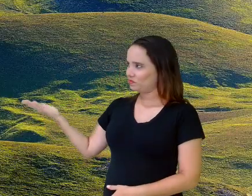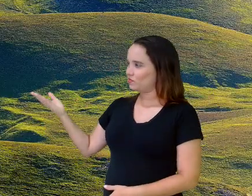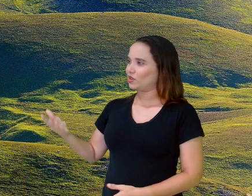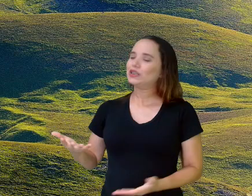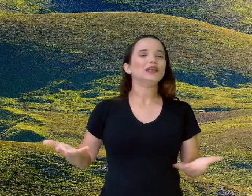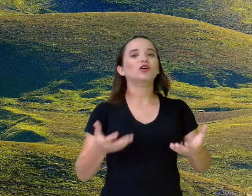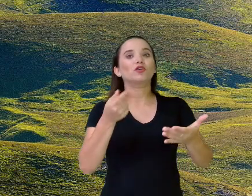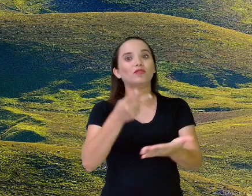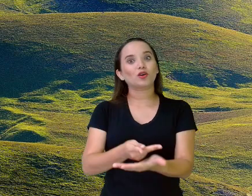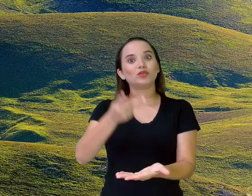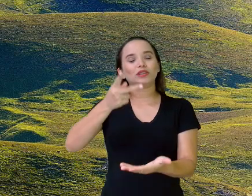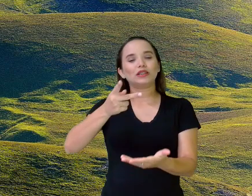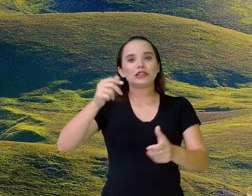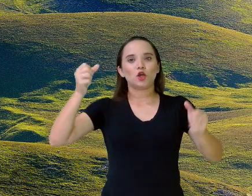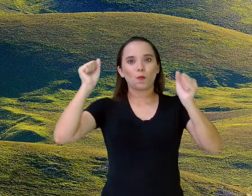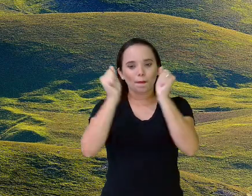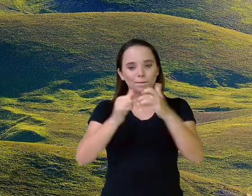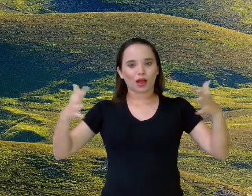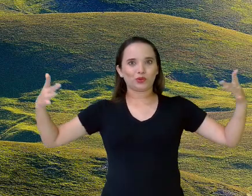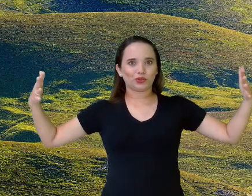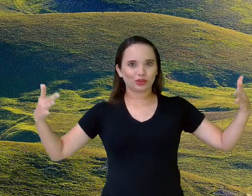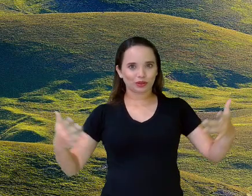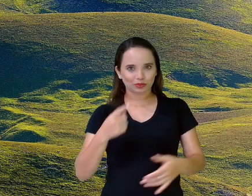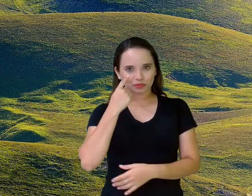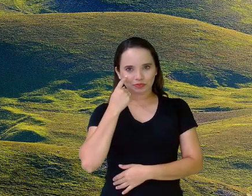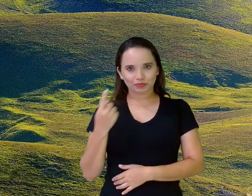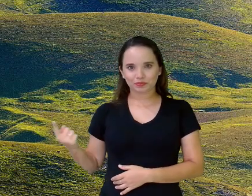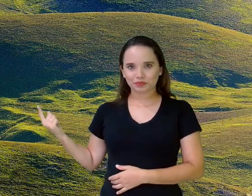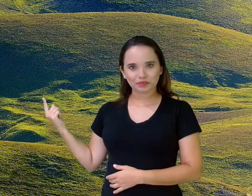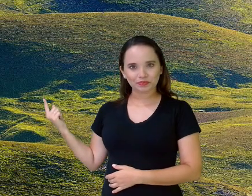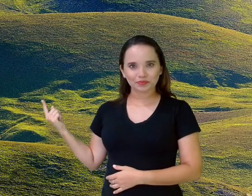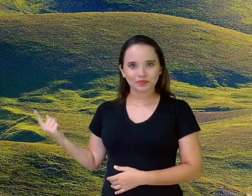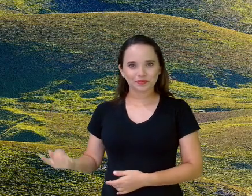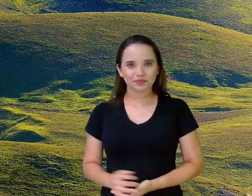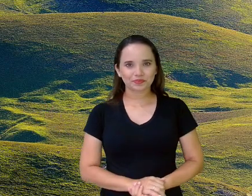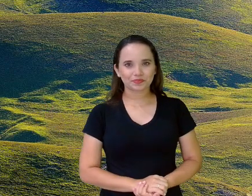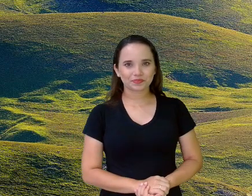uma magia, uma transição mágica aqui.